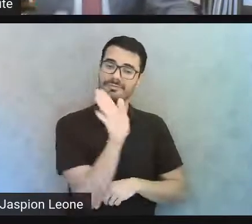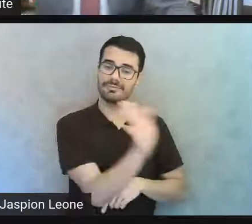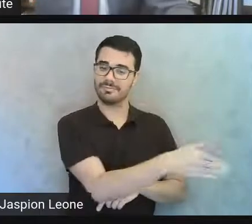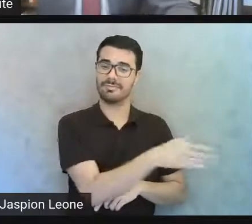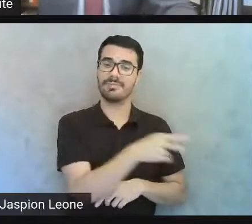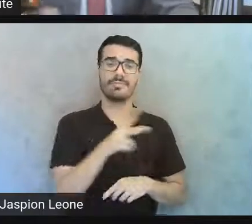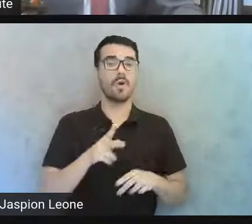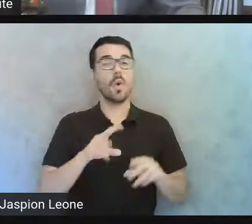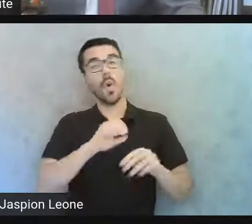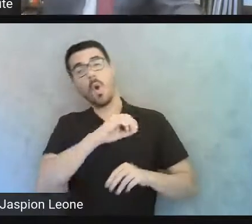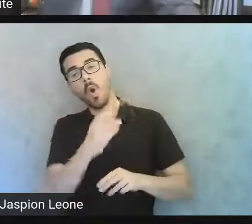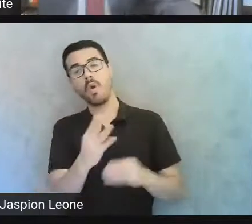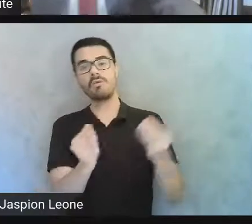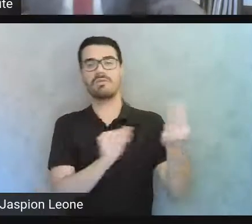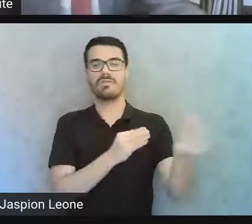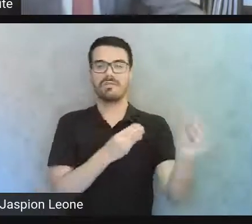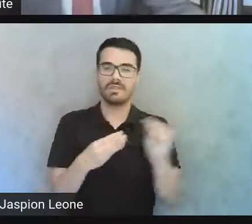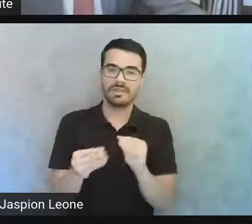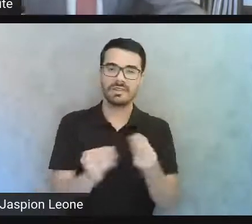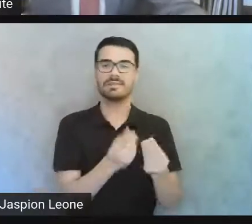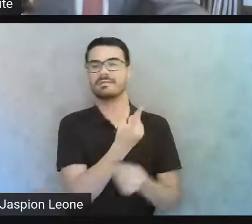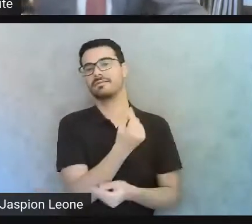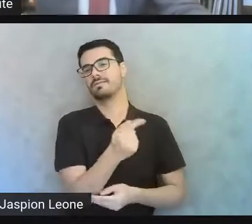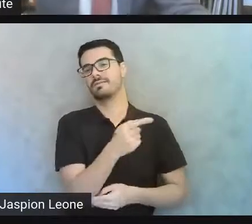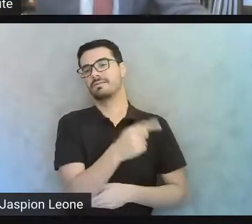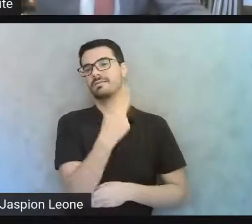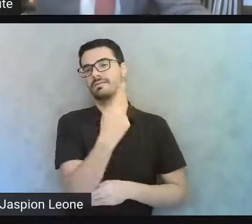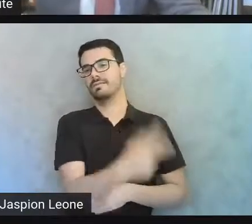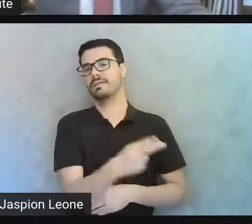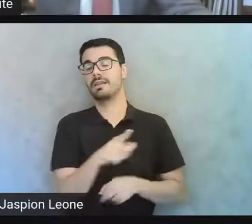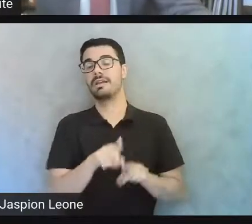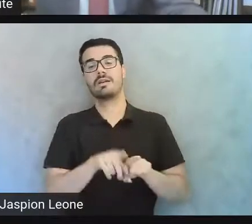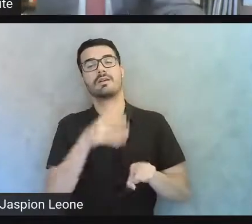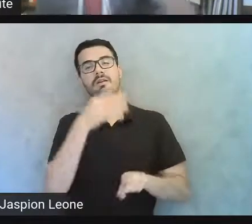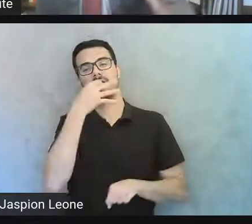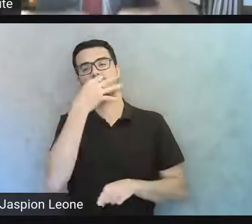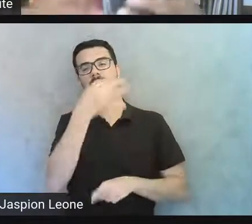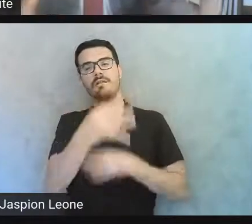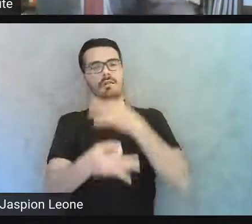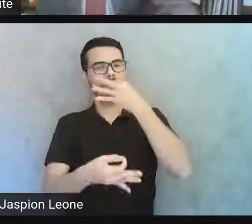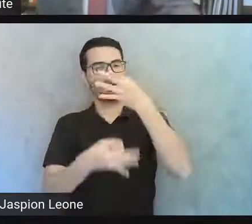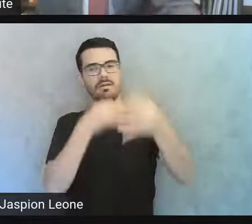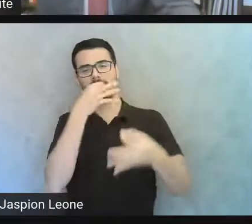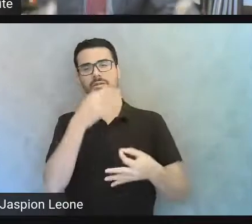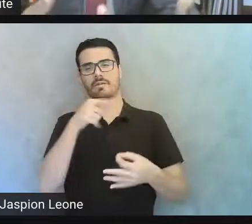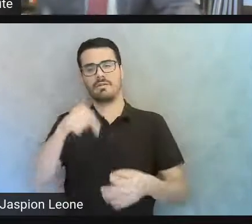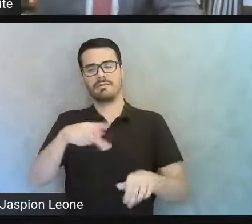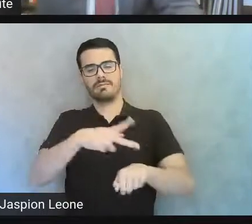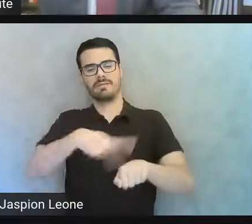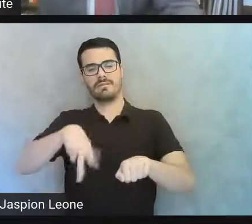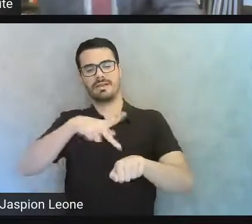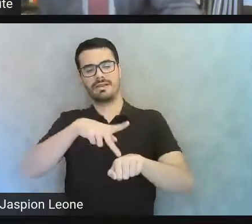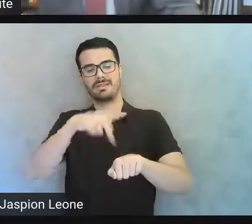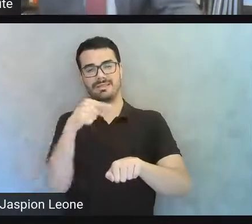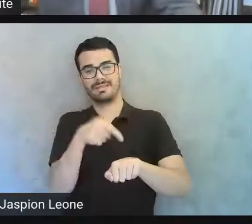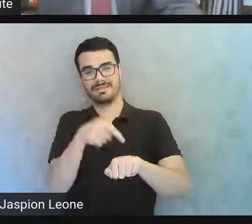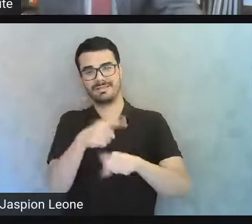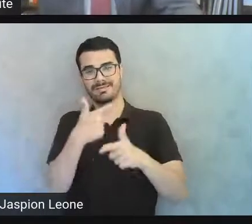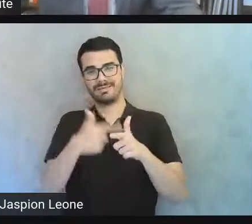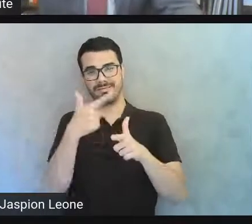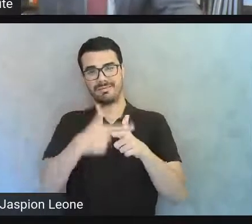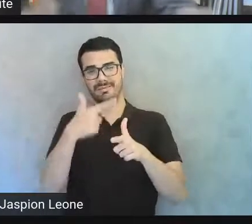mesmo a flexibilização dos seus recursos e com argumentos do tipo, olha, num país com tantos